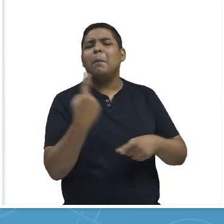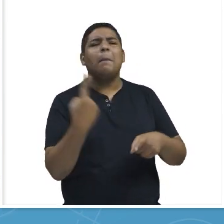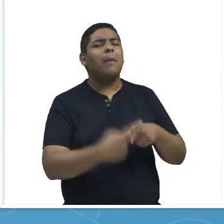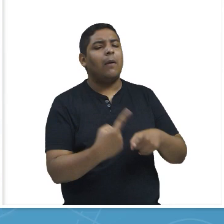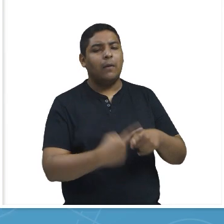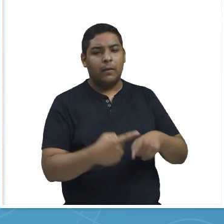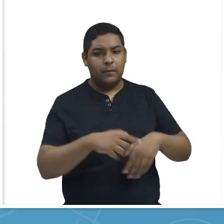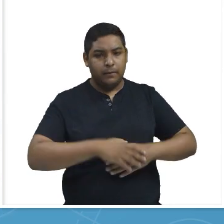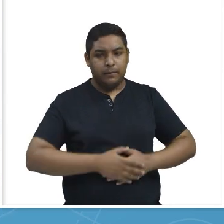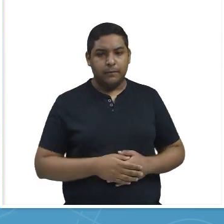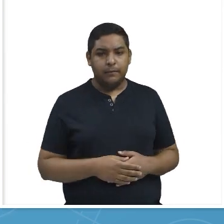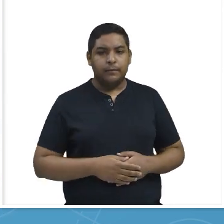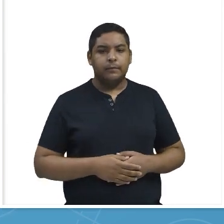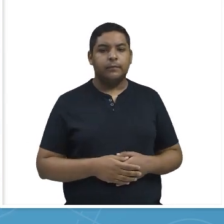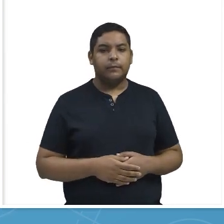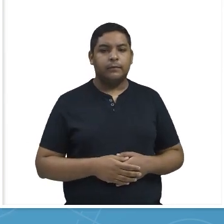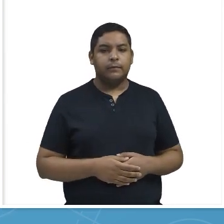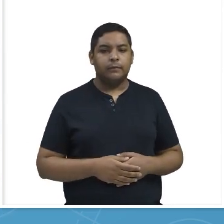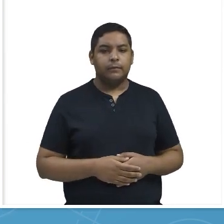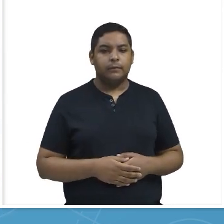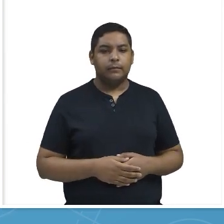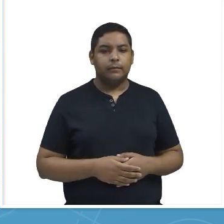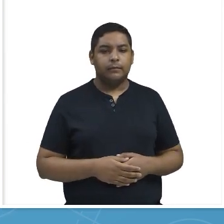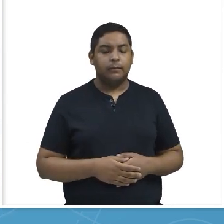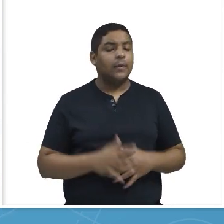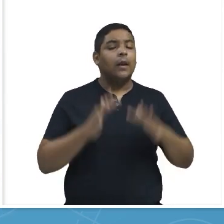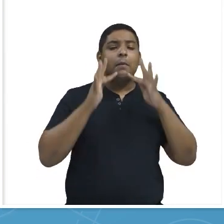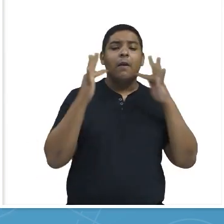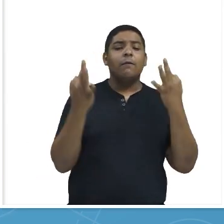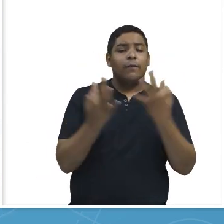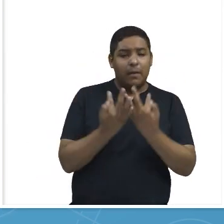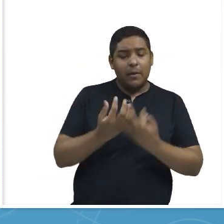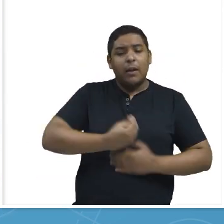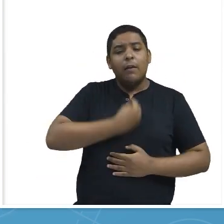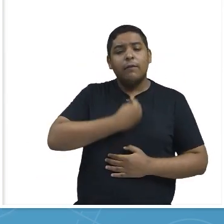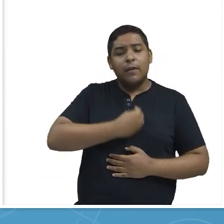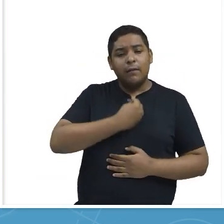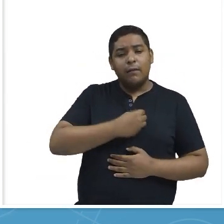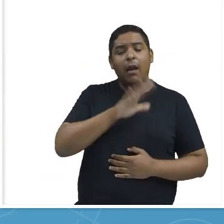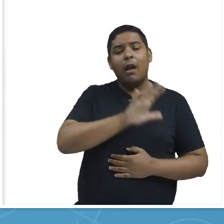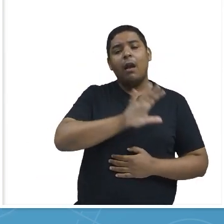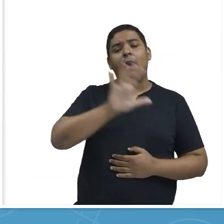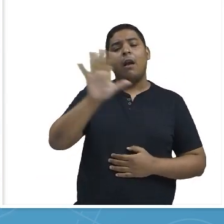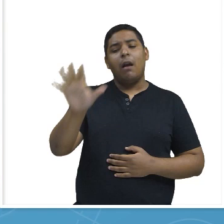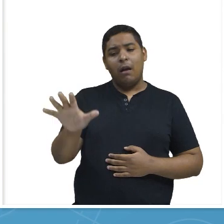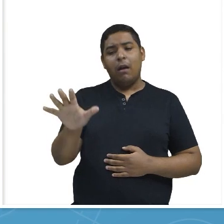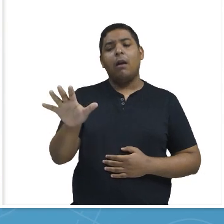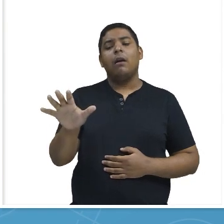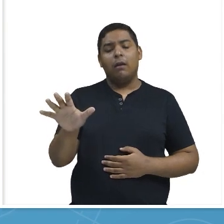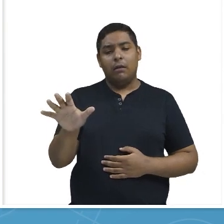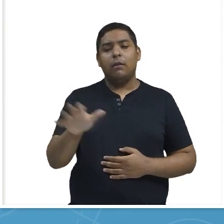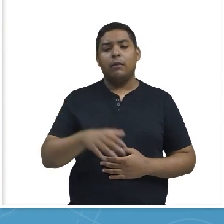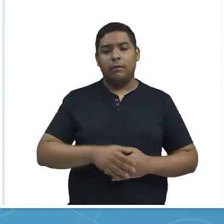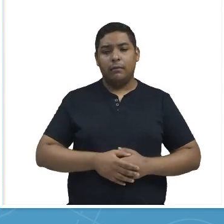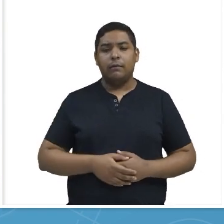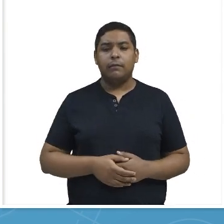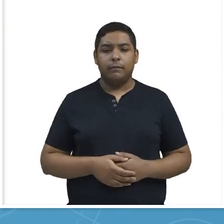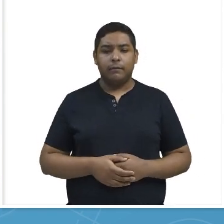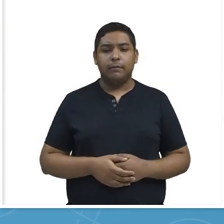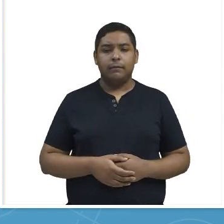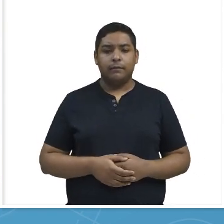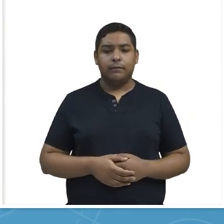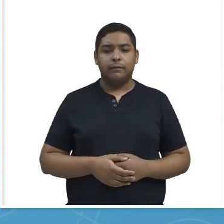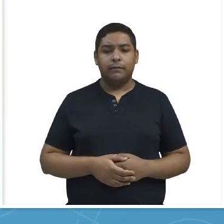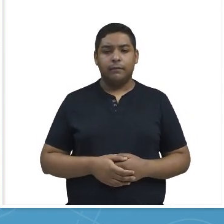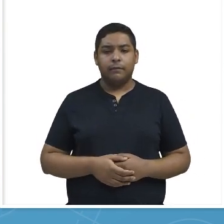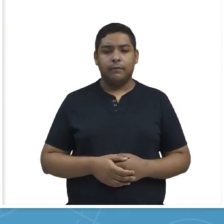Oh, my family is going to live with me. Toda a minha família vai morar comigo. Is going to. Novamente aparecendo going to como